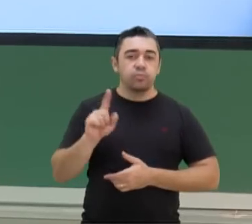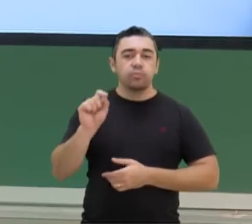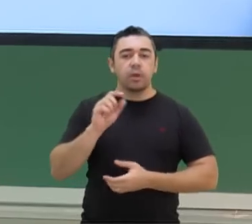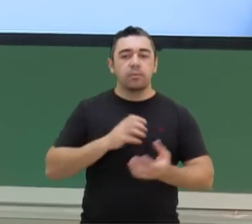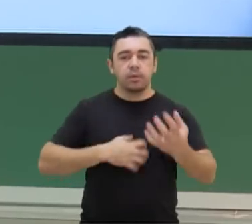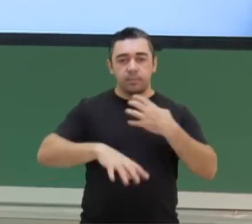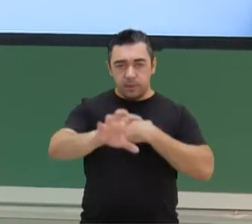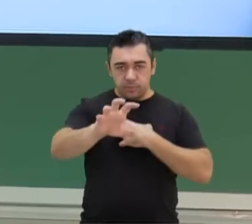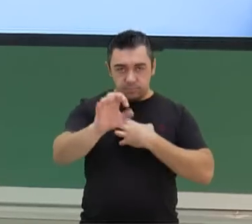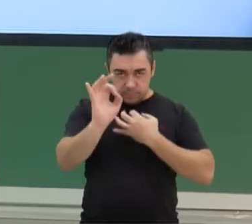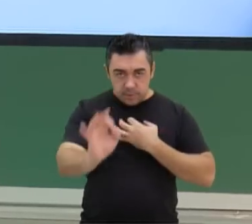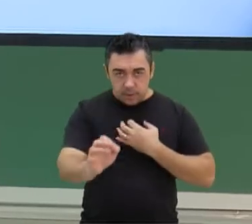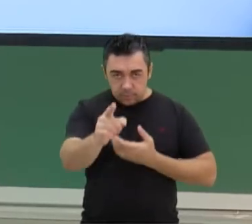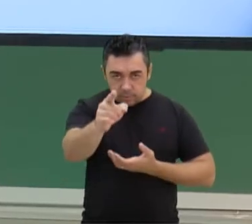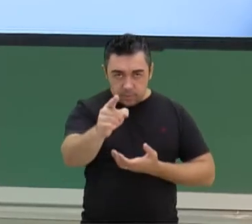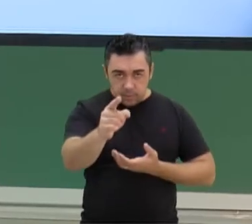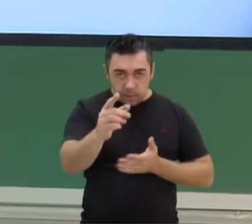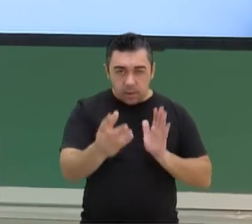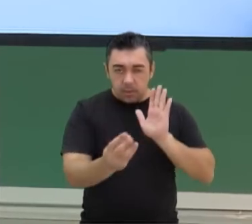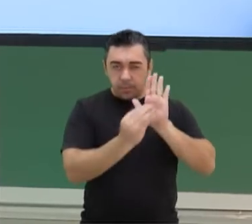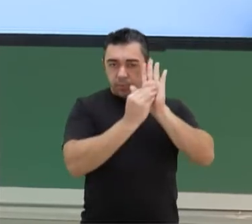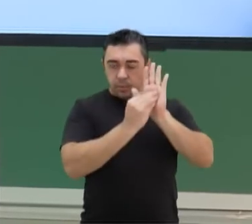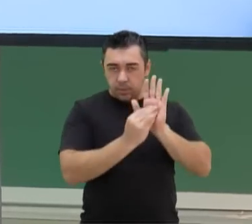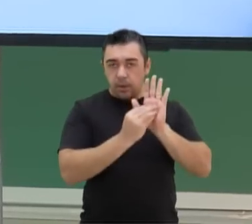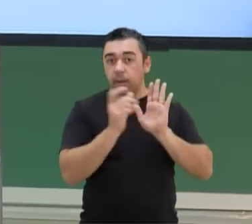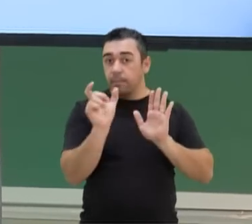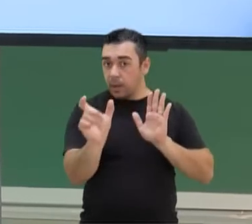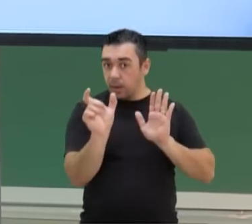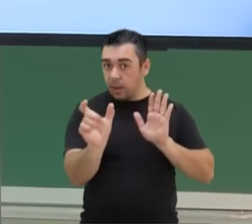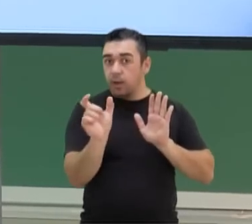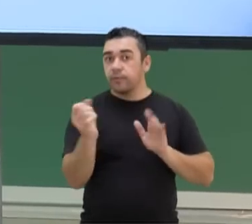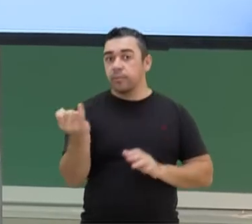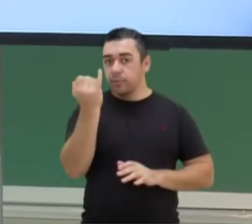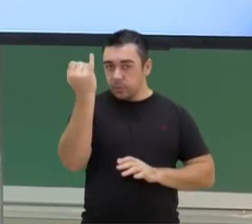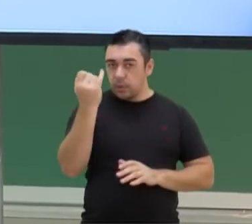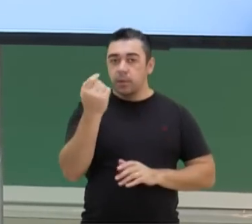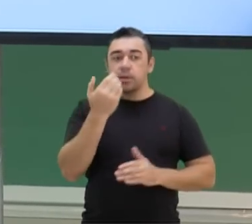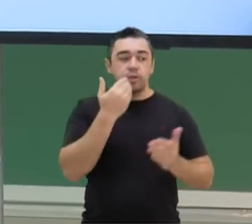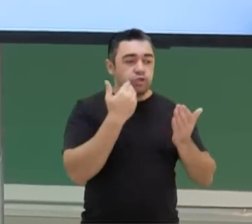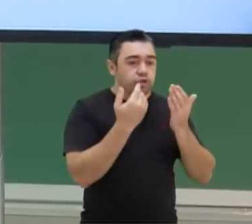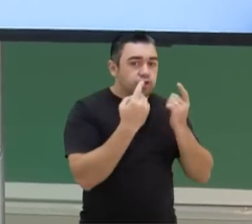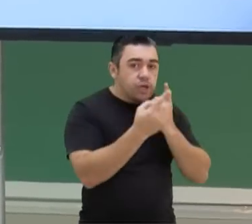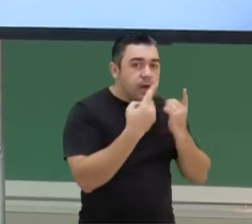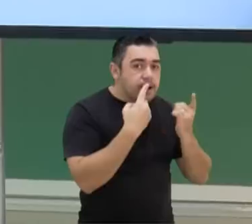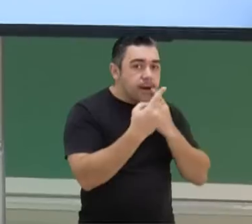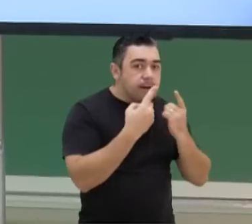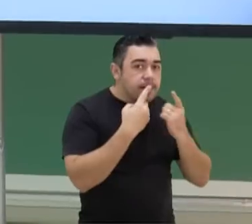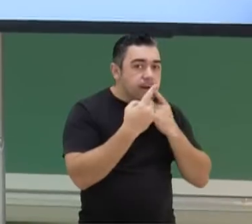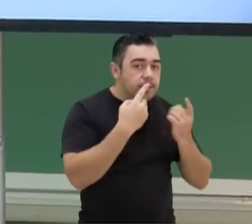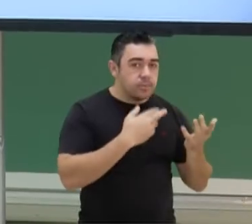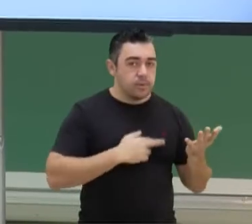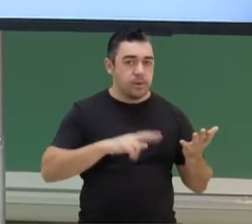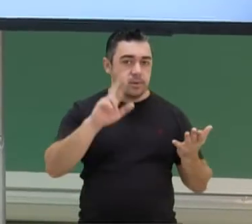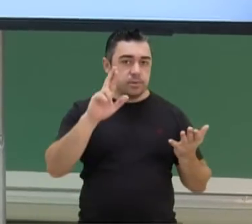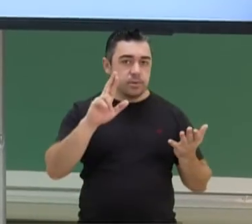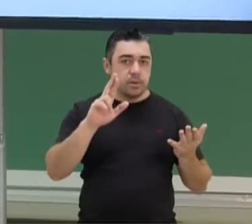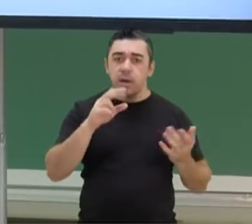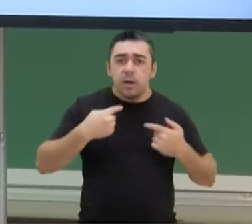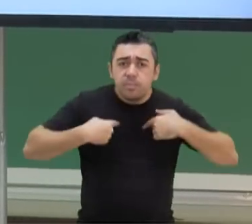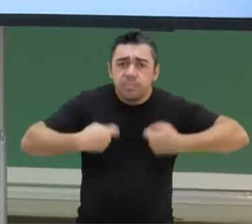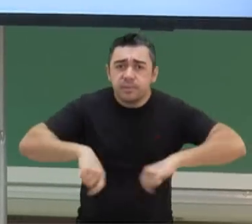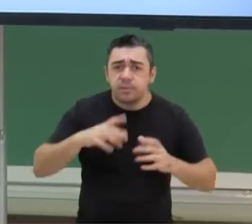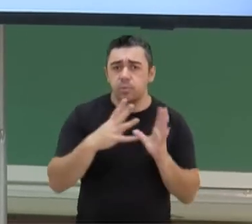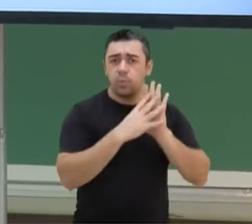Acertaram? Gravem isso, são duas palavras importantes. O diálogo interreligioso, você não precisa acreditar no que os outros